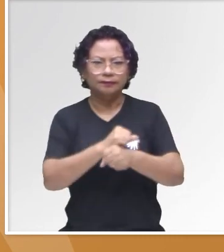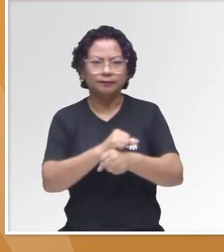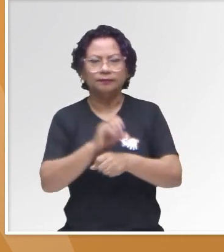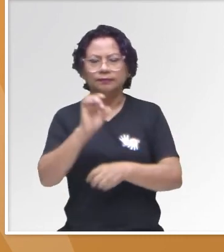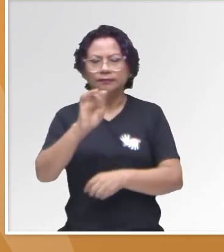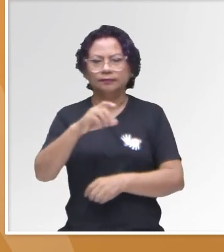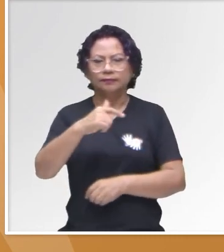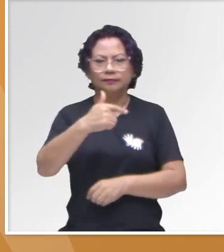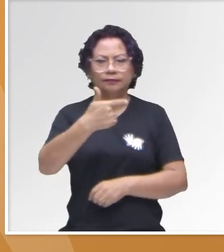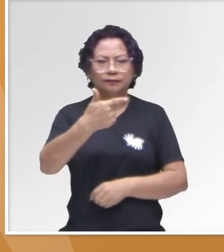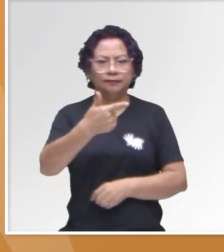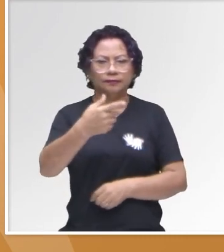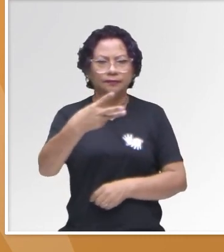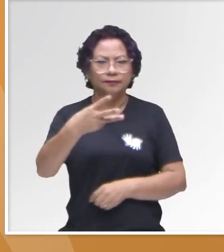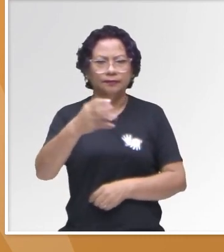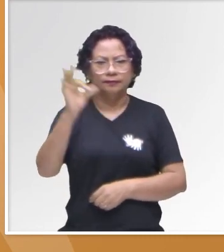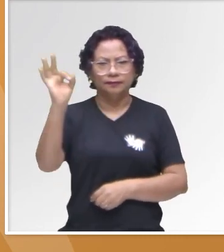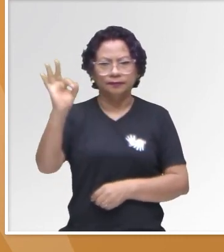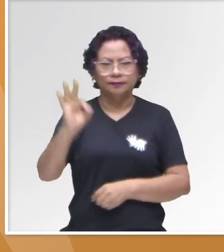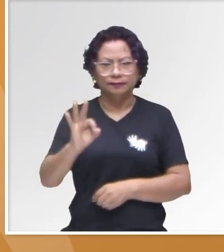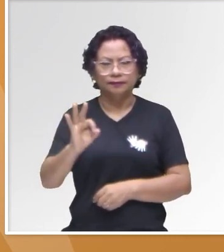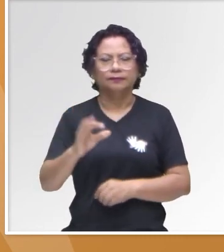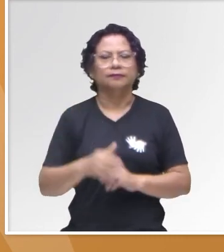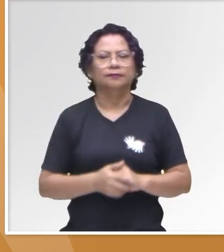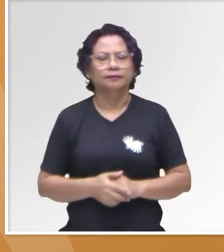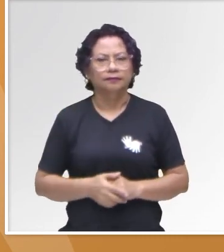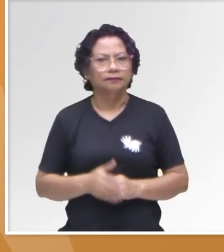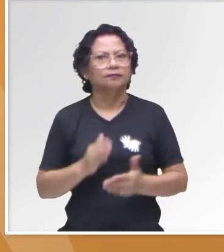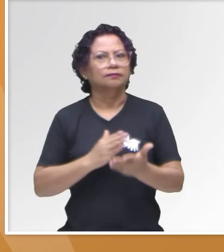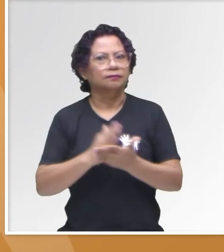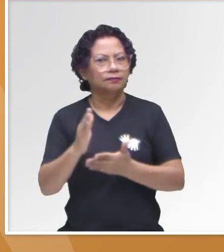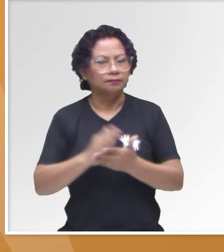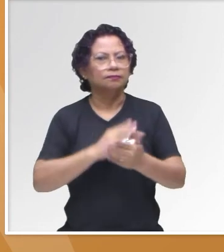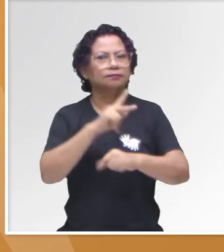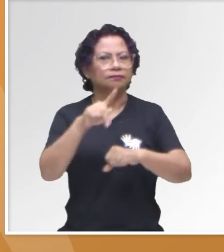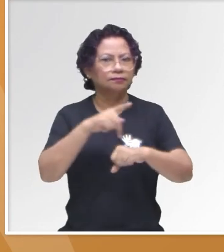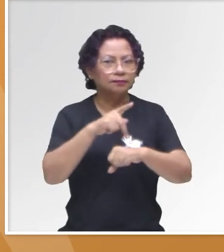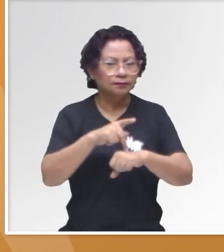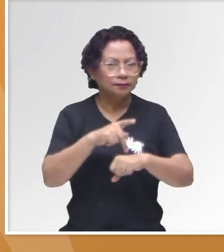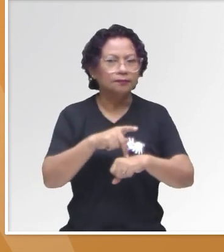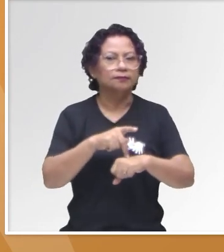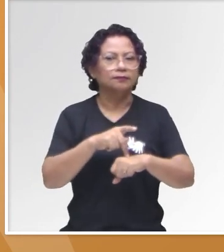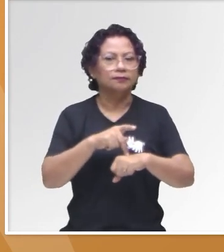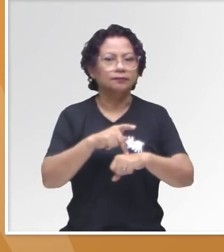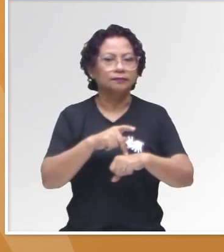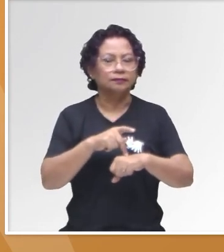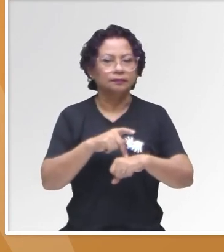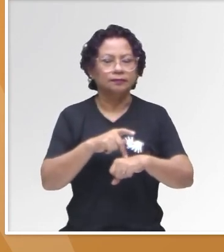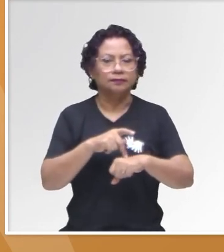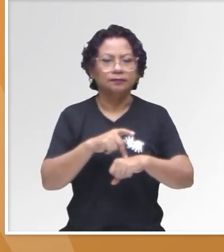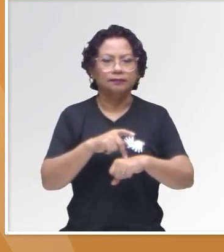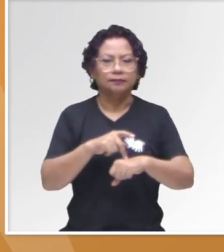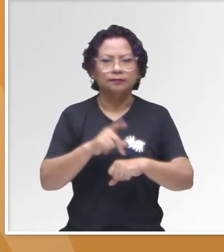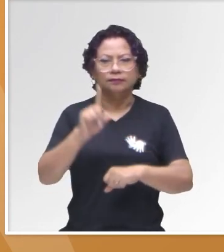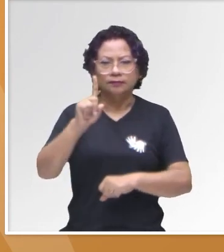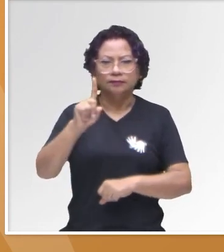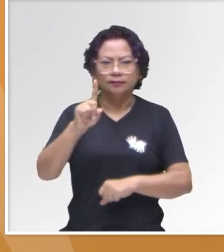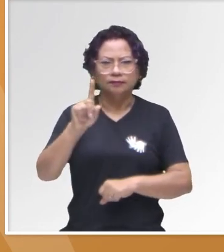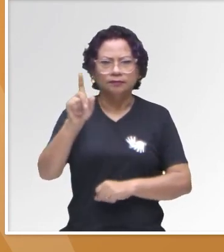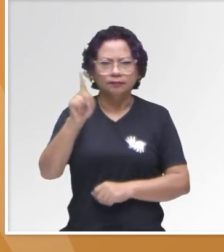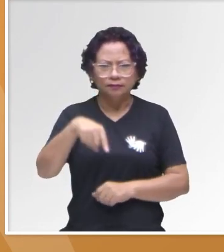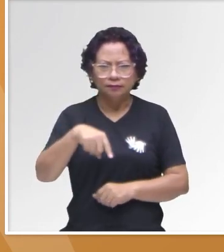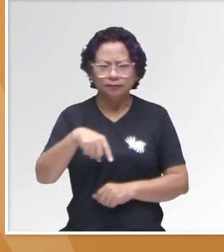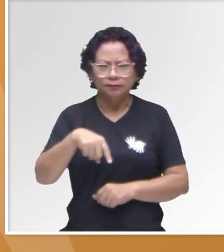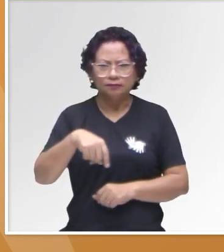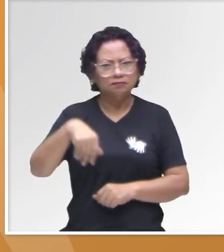do PIB mundial. A gente tem país aí que representa muito mais, inclusive um único país que representou o PIB maior